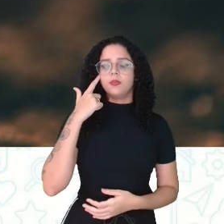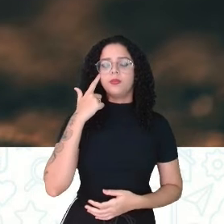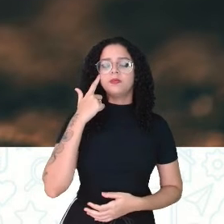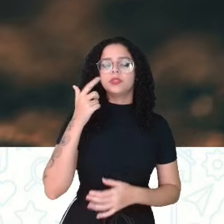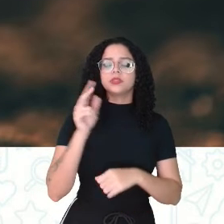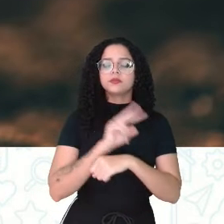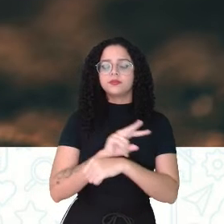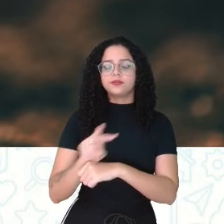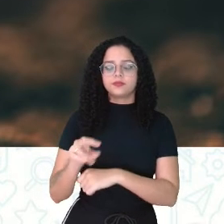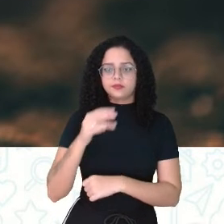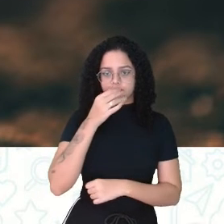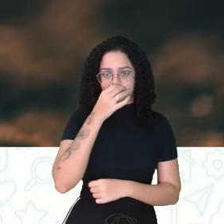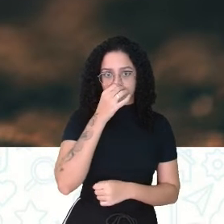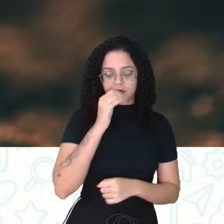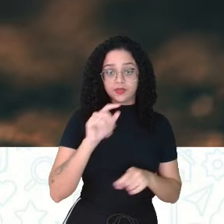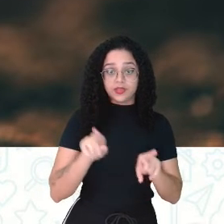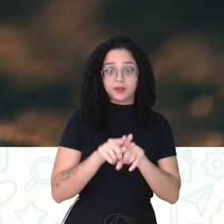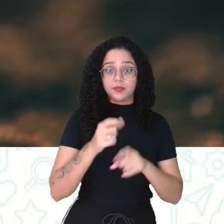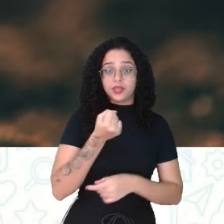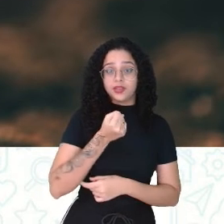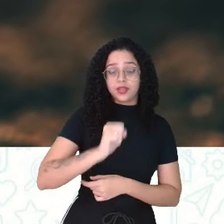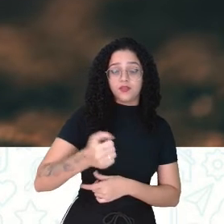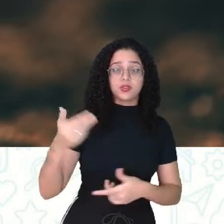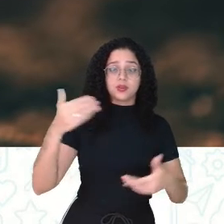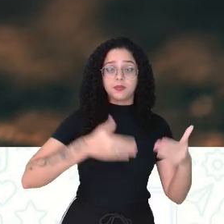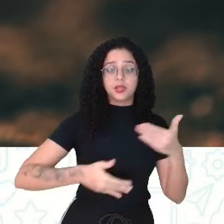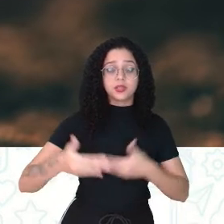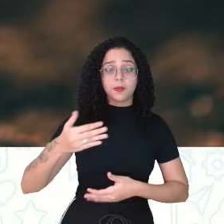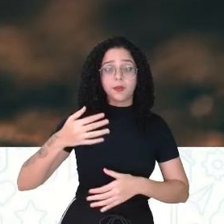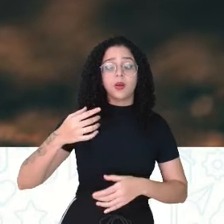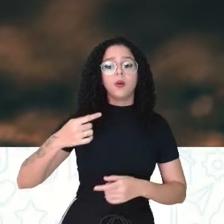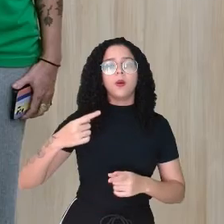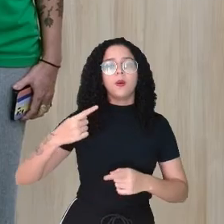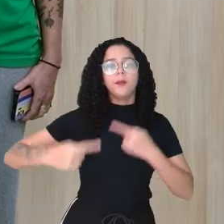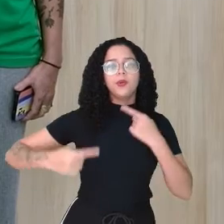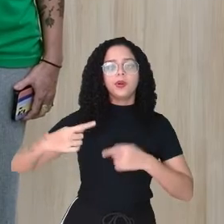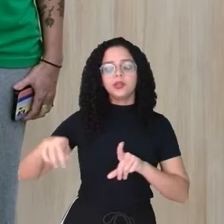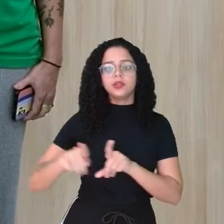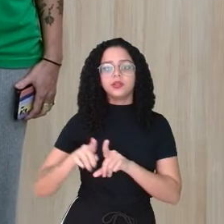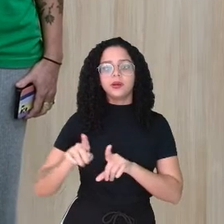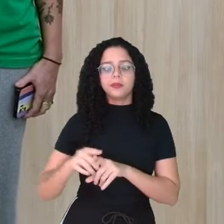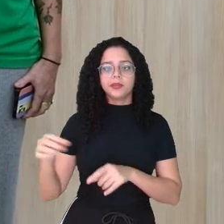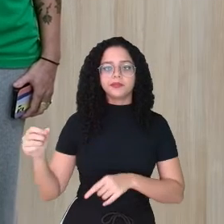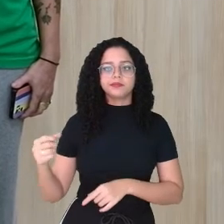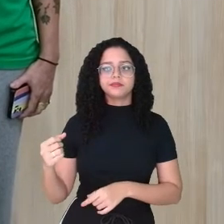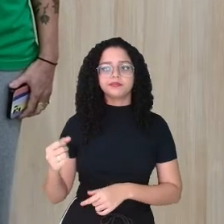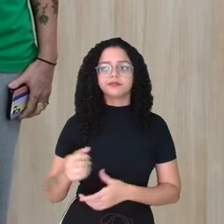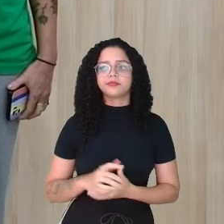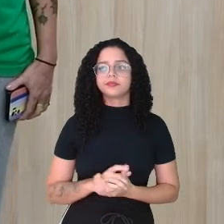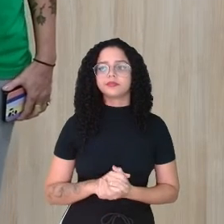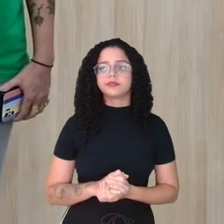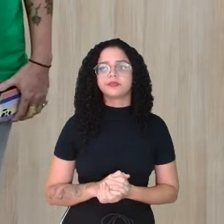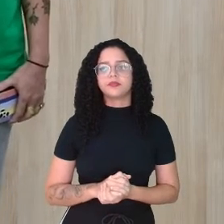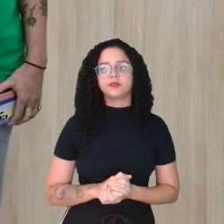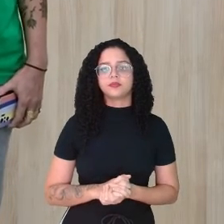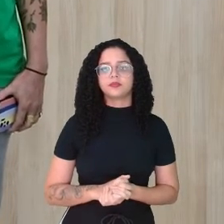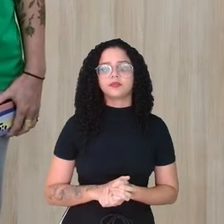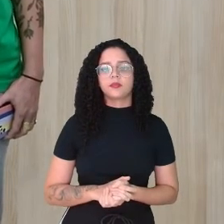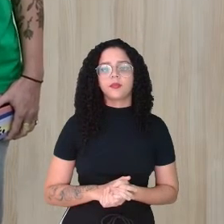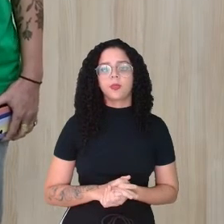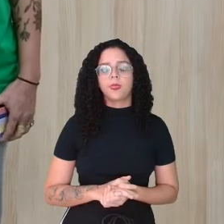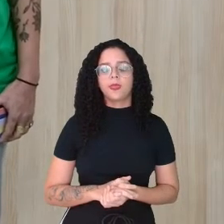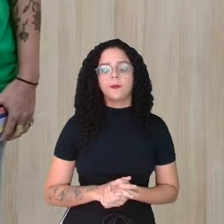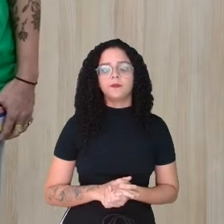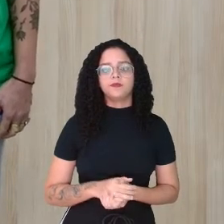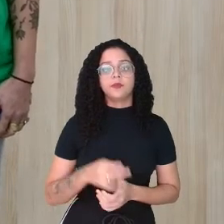né, preservar e defender a participação política e o empoderamento de seus autores. E aí, nessa